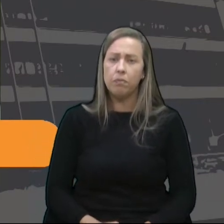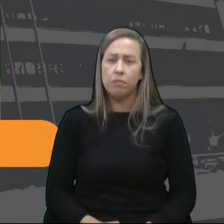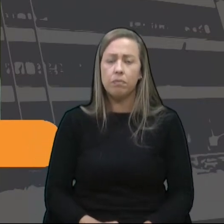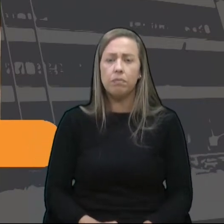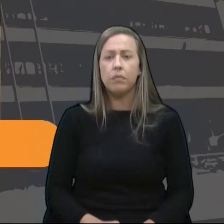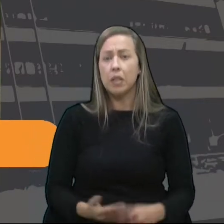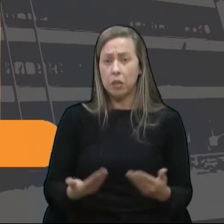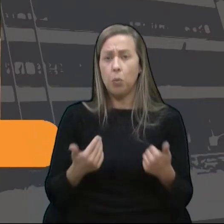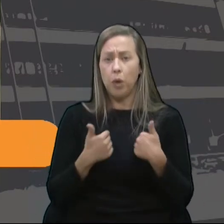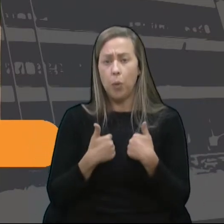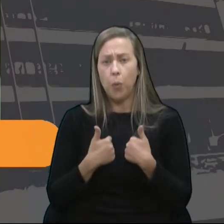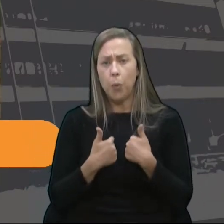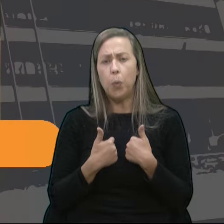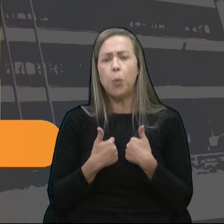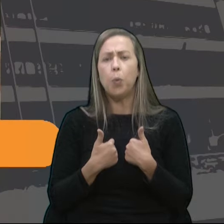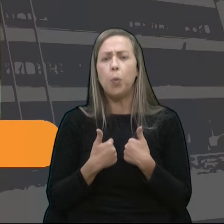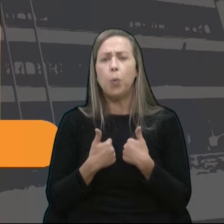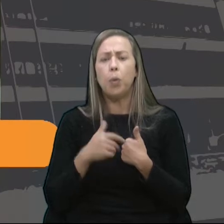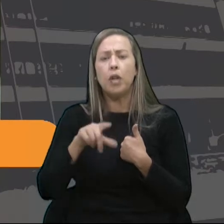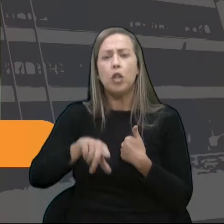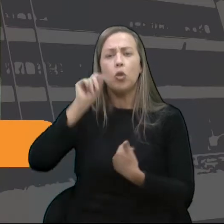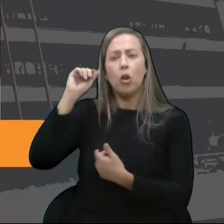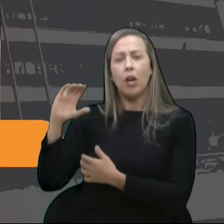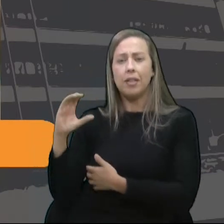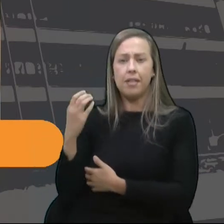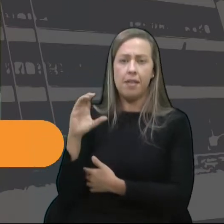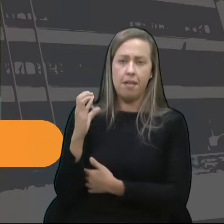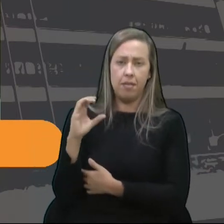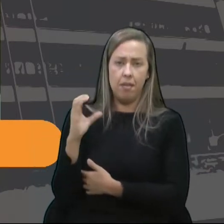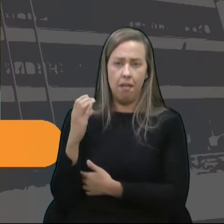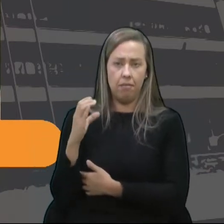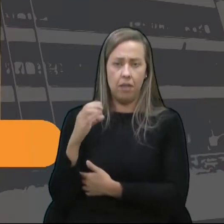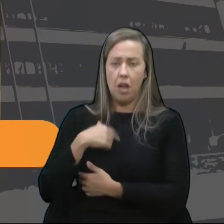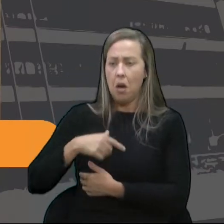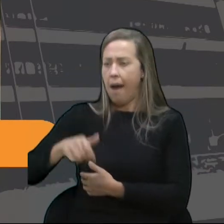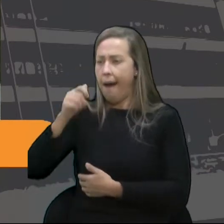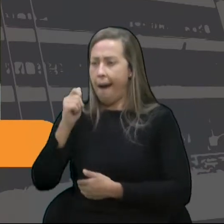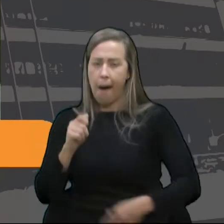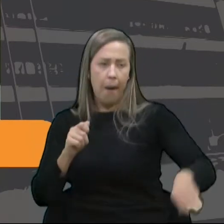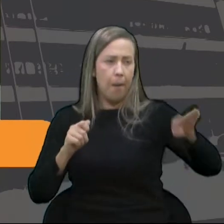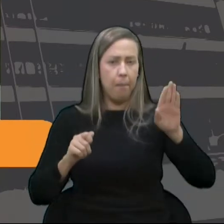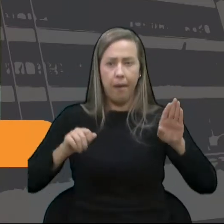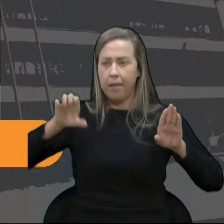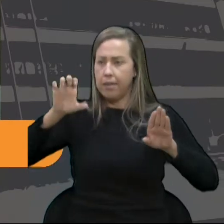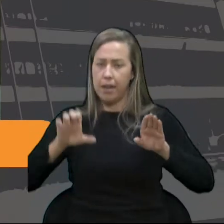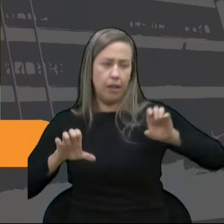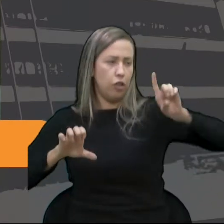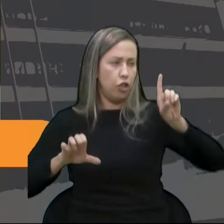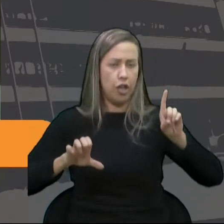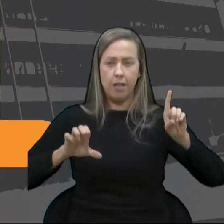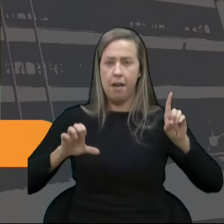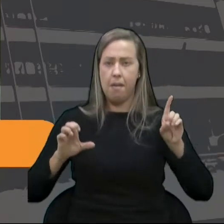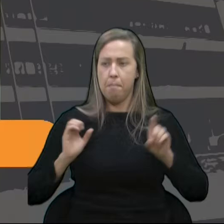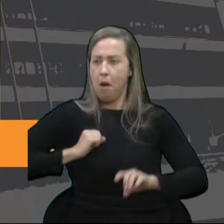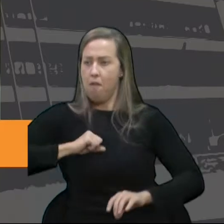Então, eu fico no lado da ciência. Eu não fico no lado A, B ou de opiniões